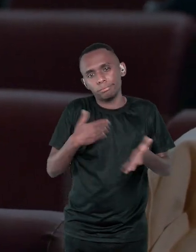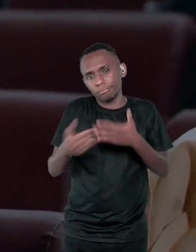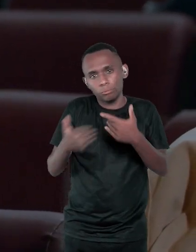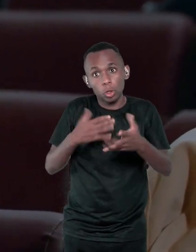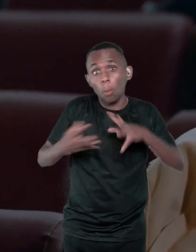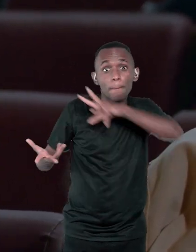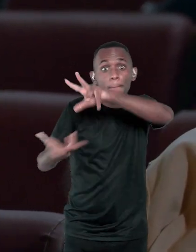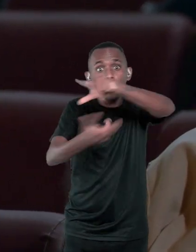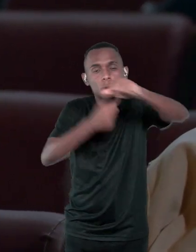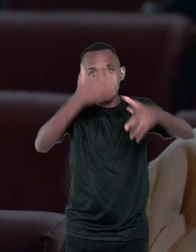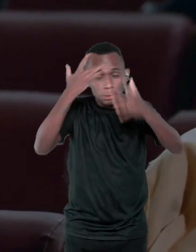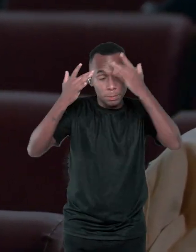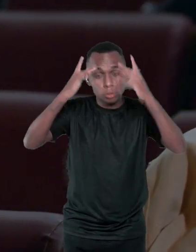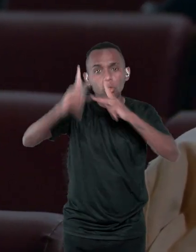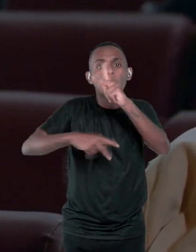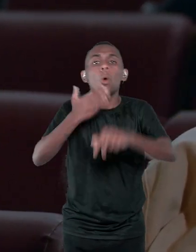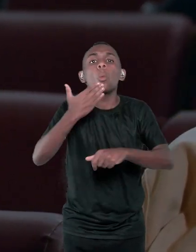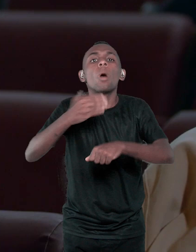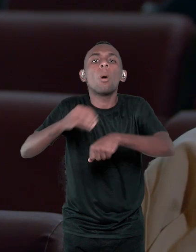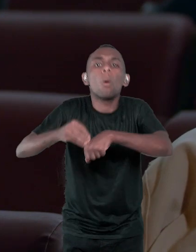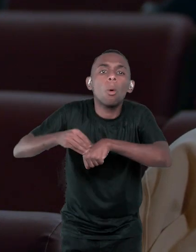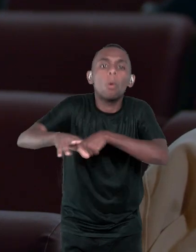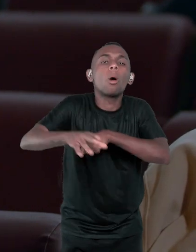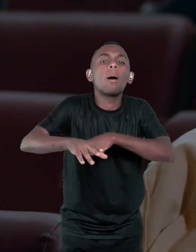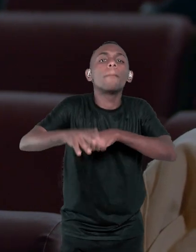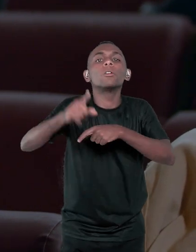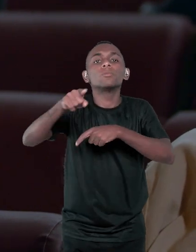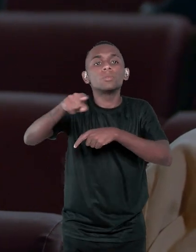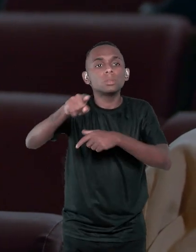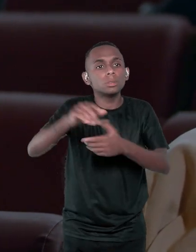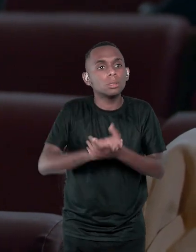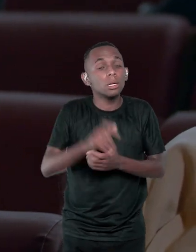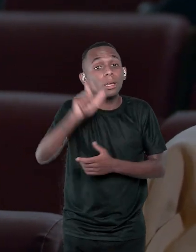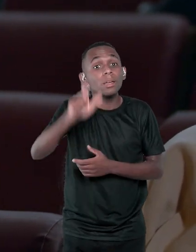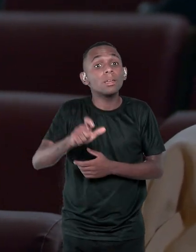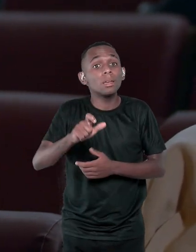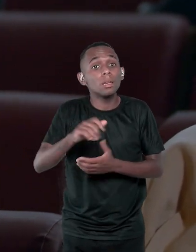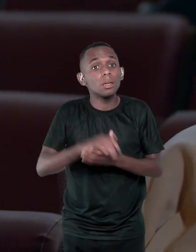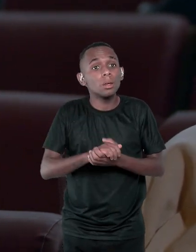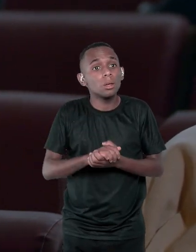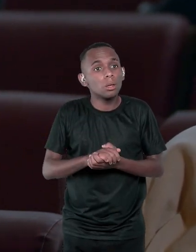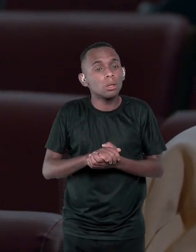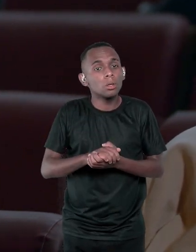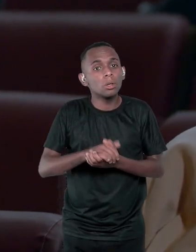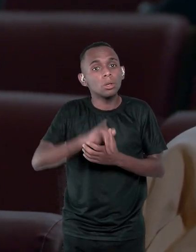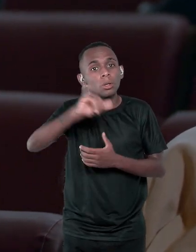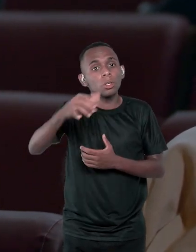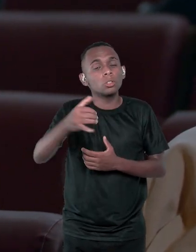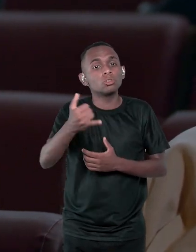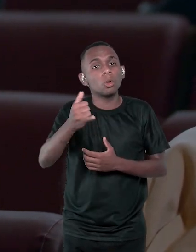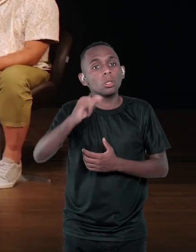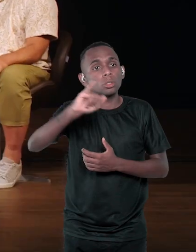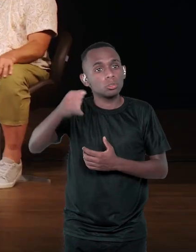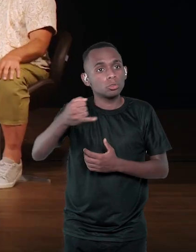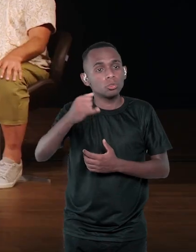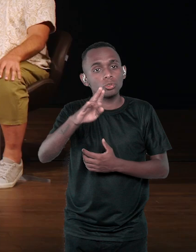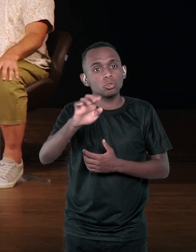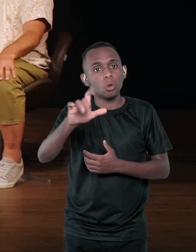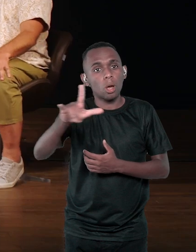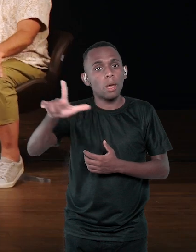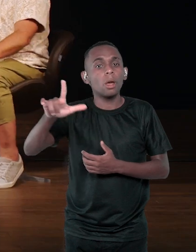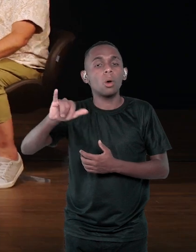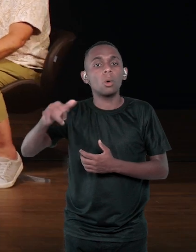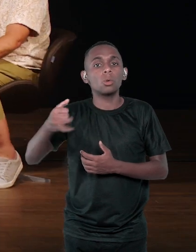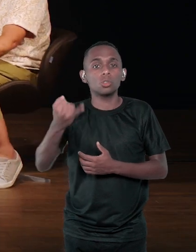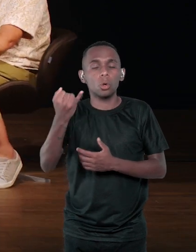enfim, para o mundo inteiro, qual seria essa mensagem que você gostaria de Quem faz transmitir? essa pergunta? Eu perdi no começo. O Joel J. O Joel J, sim.